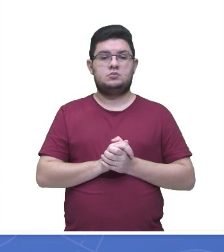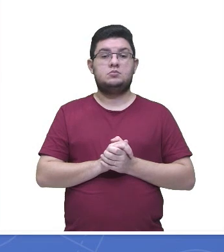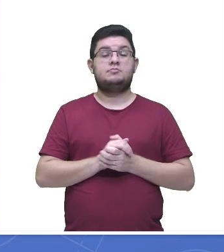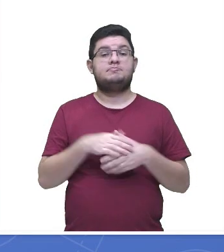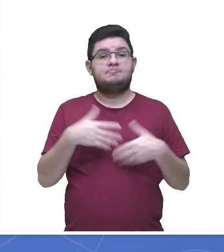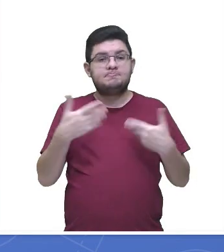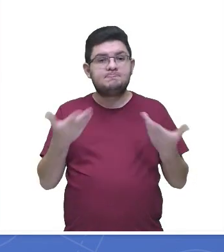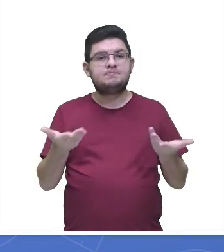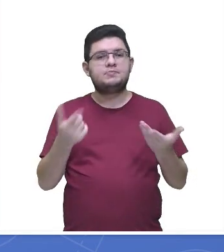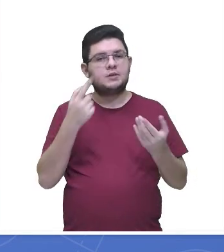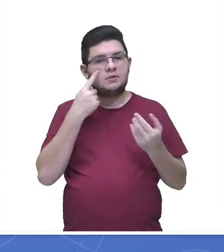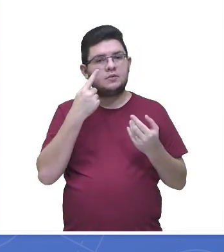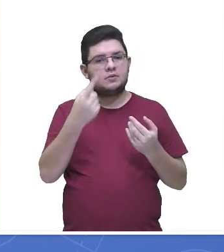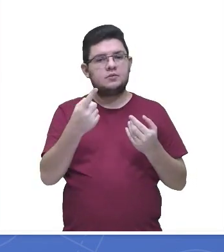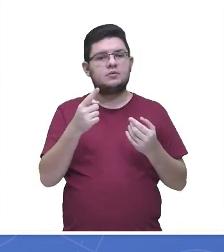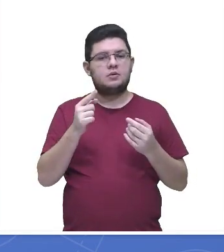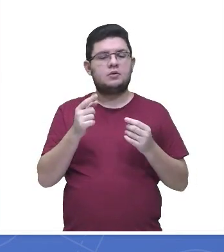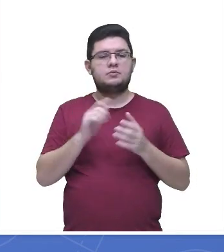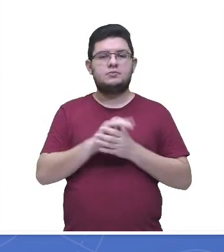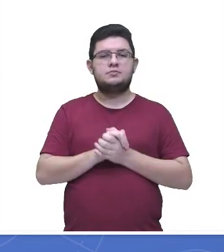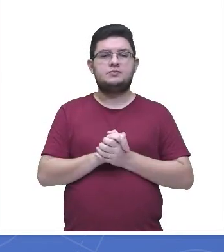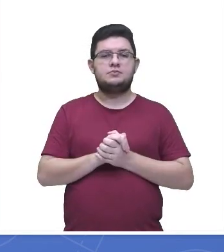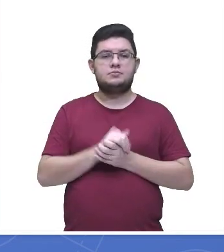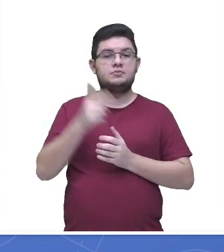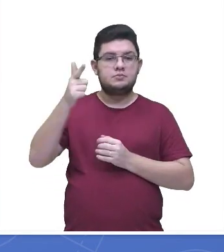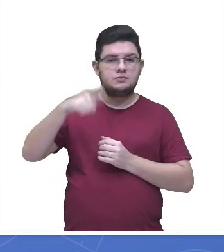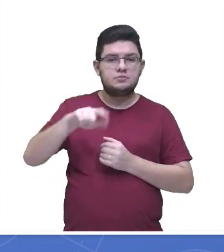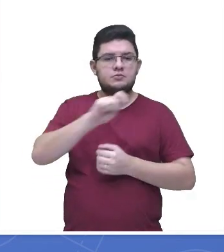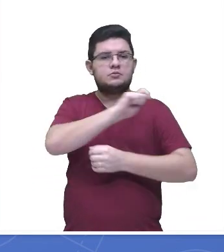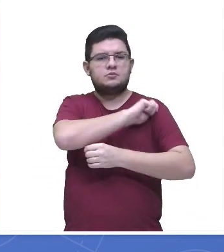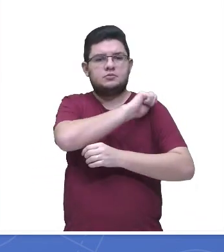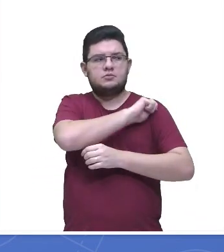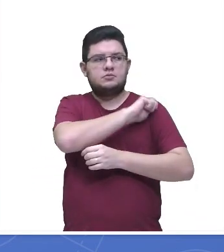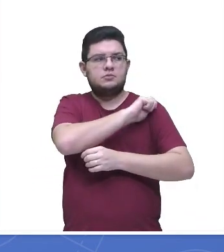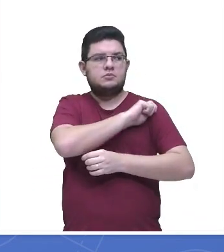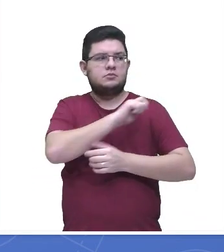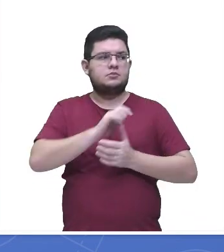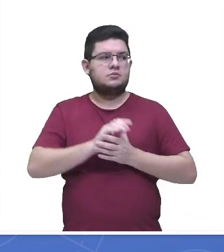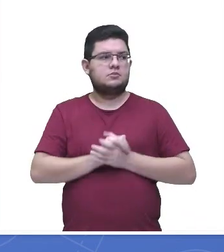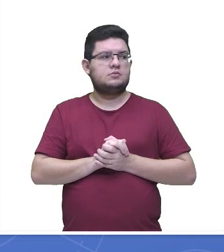Gente, vamos continuar mais um pouquinho.